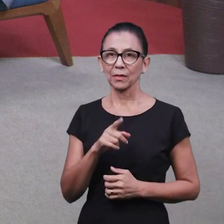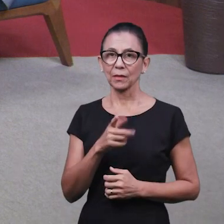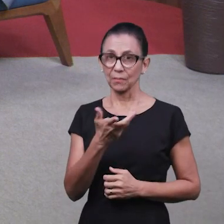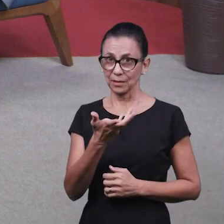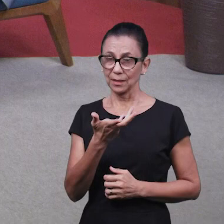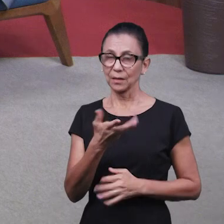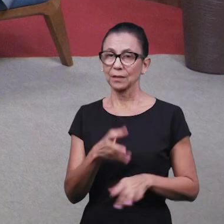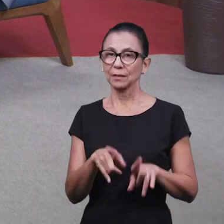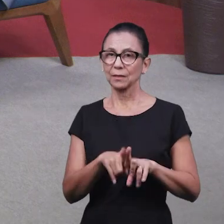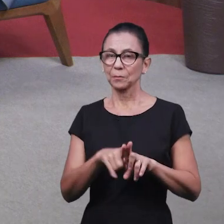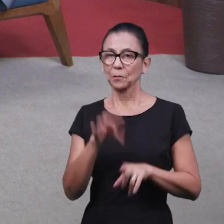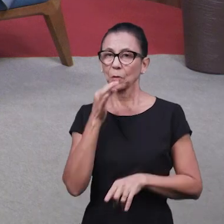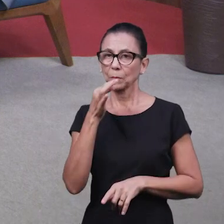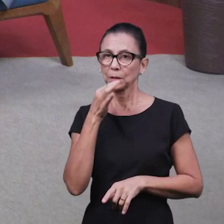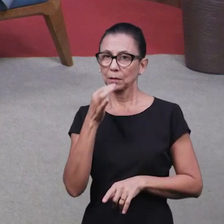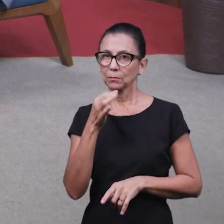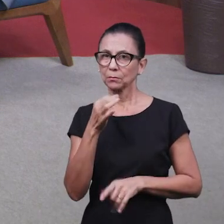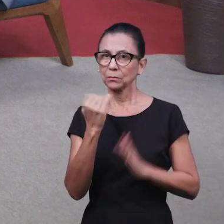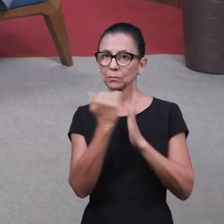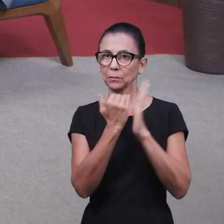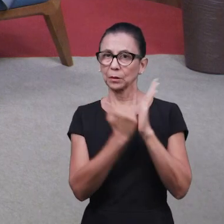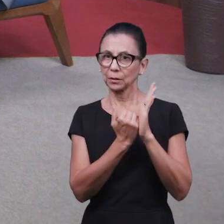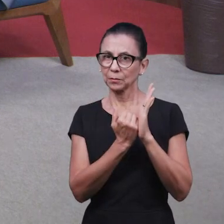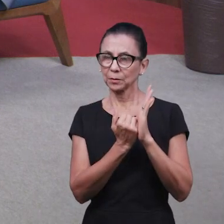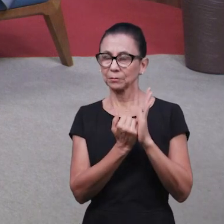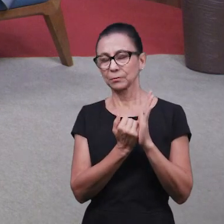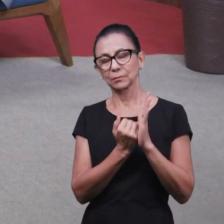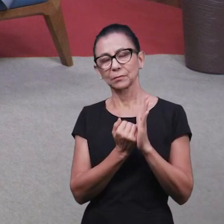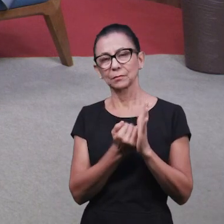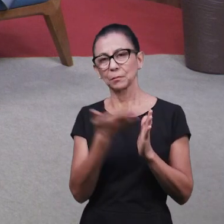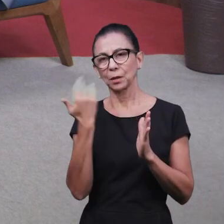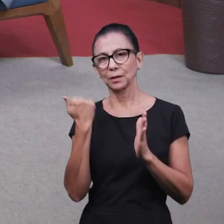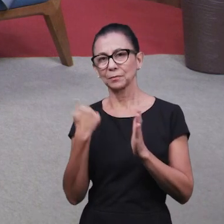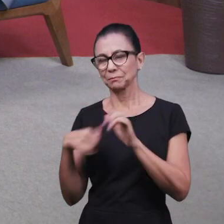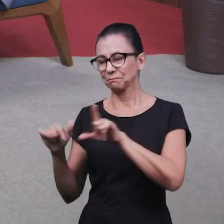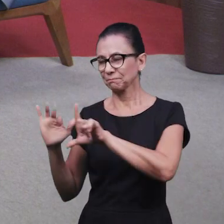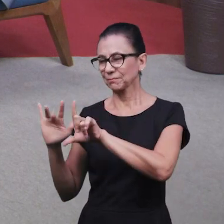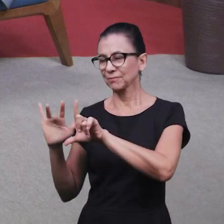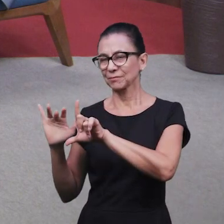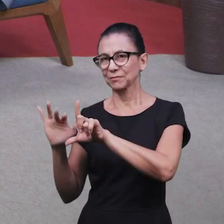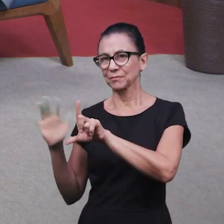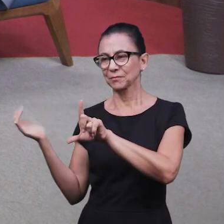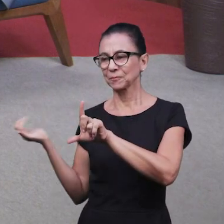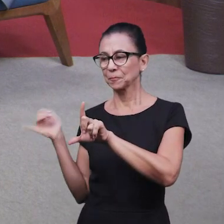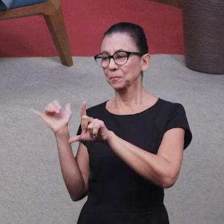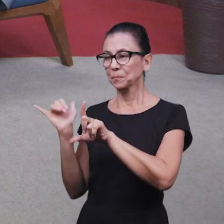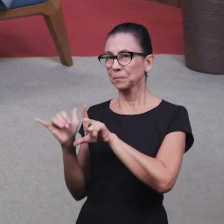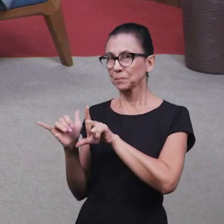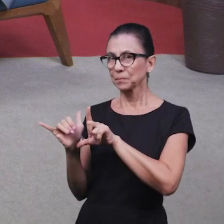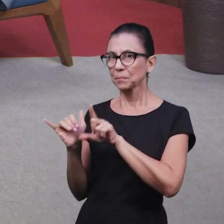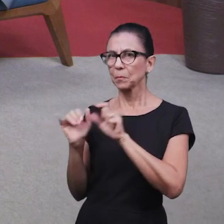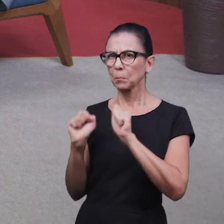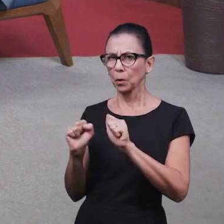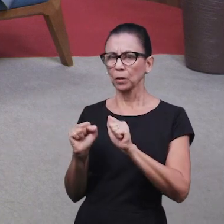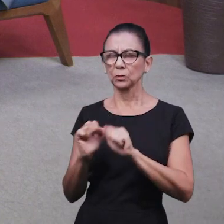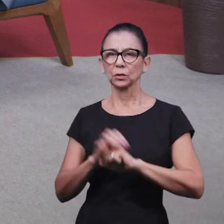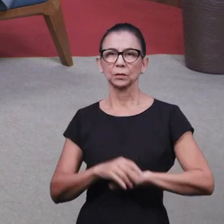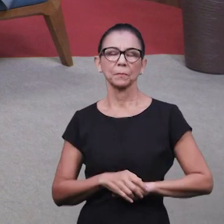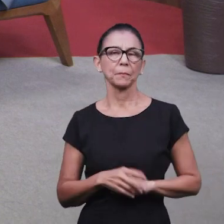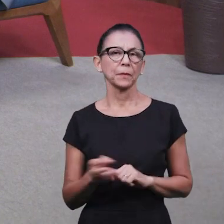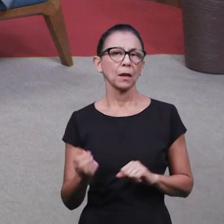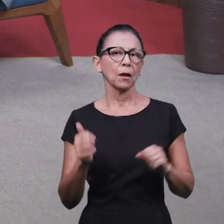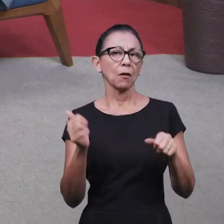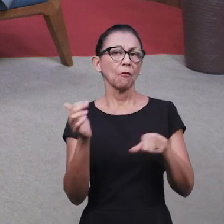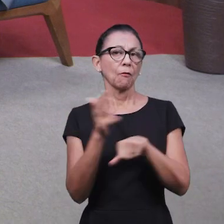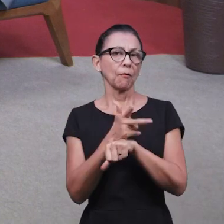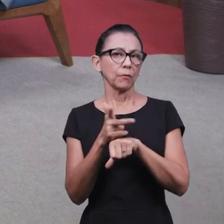quer falar sobre a importância do programa na sua vida, aponte a câmera do seu celular para o QR Code e pode nos enviar, seja por